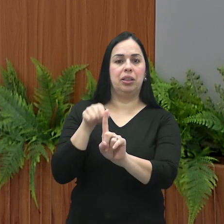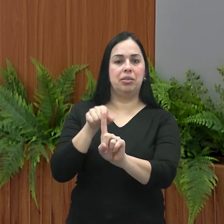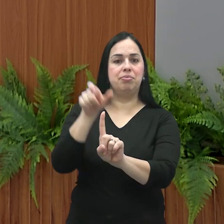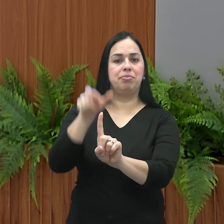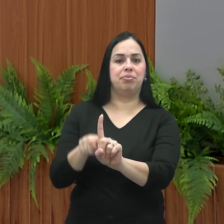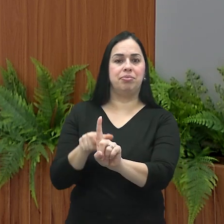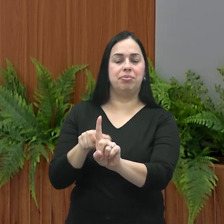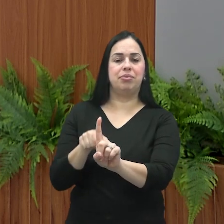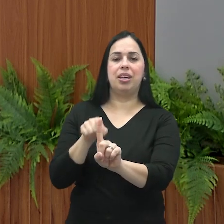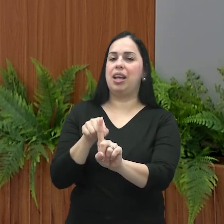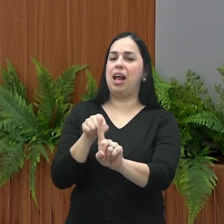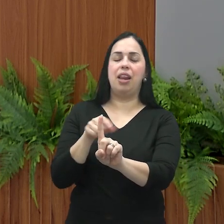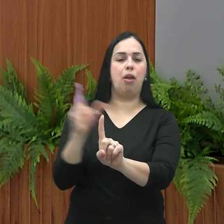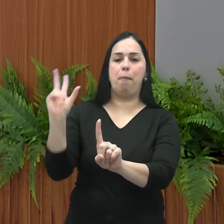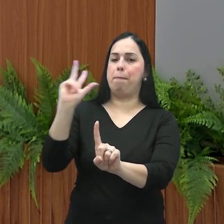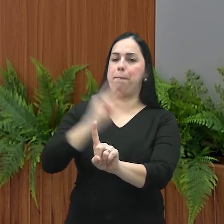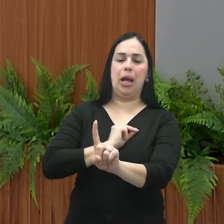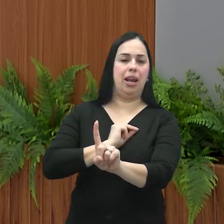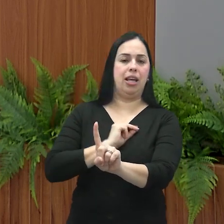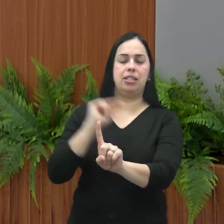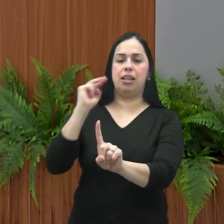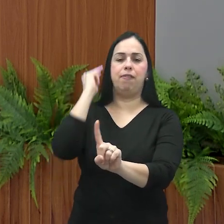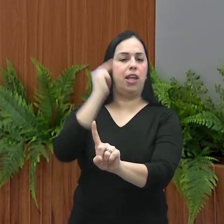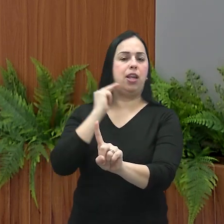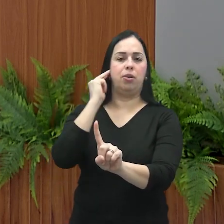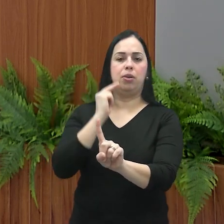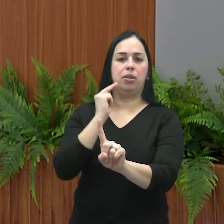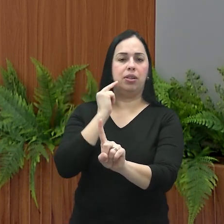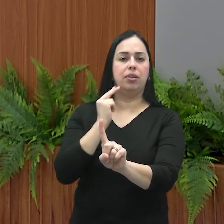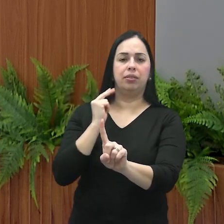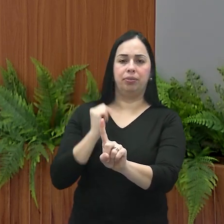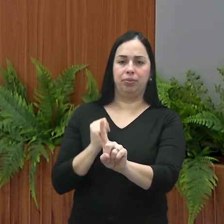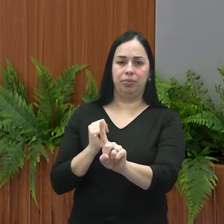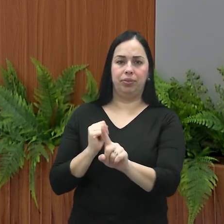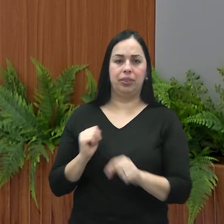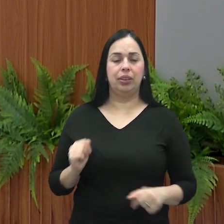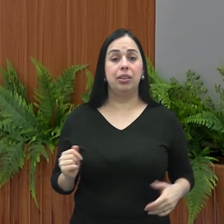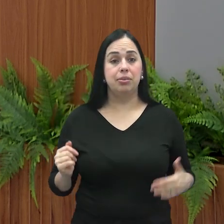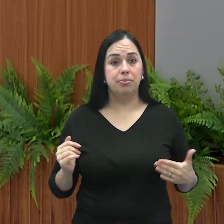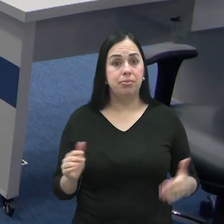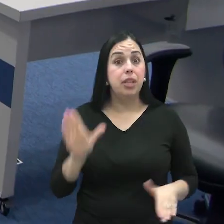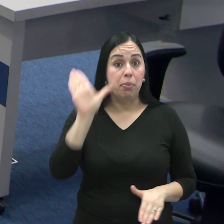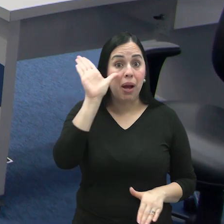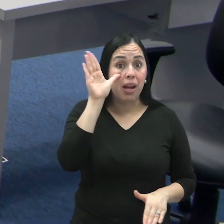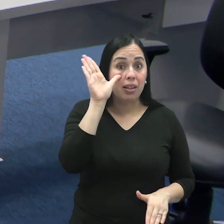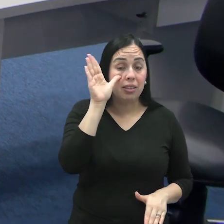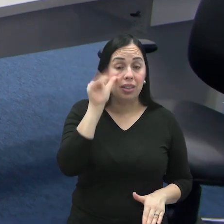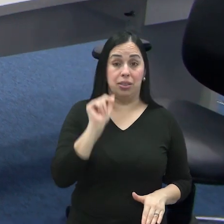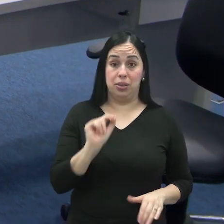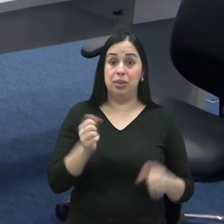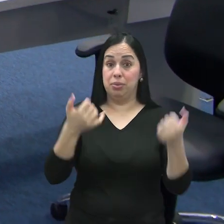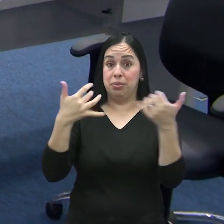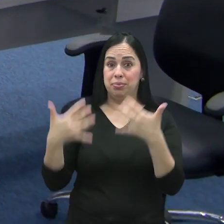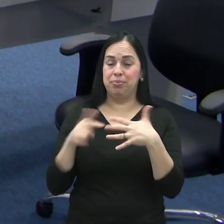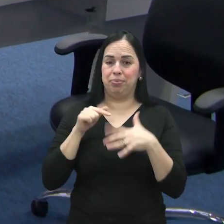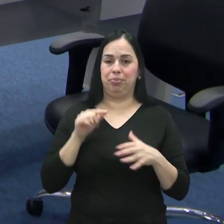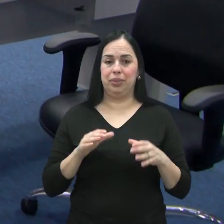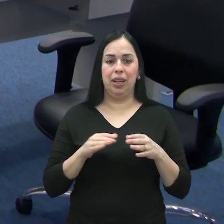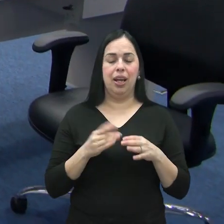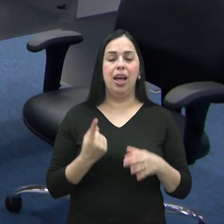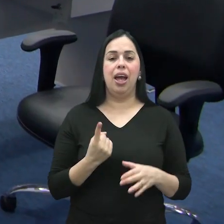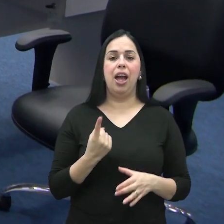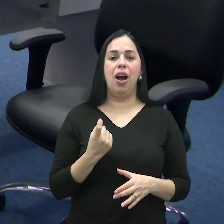essa pessoa muitas vezes não é digna para exercer o cargo em nome da população. E uma curiosidade dessa